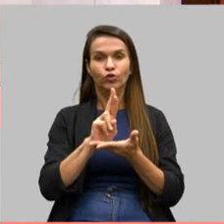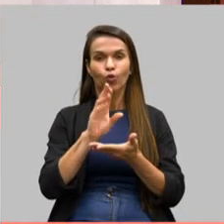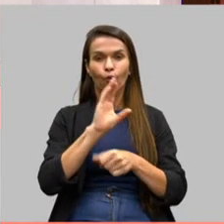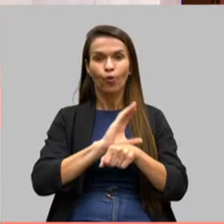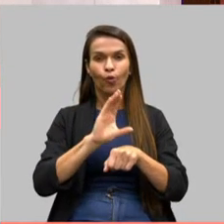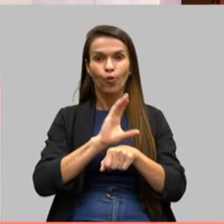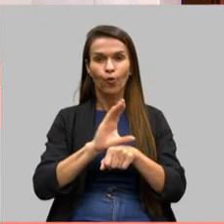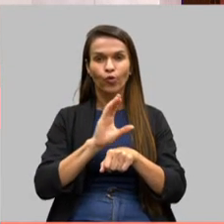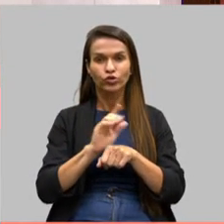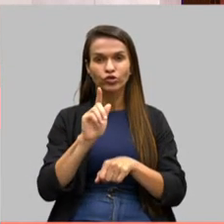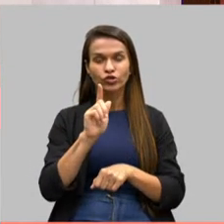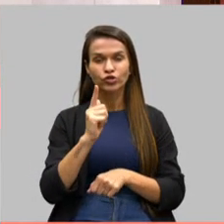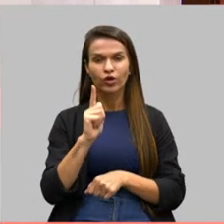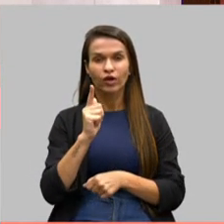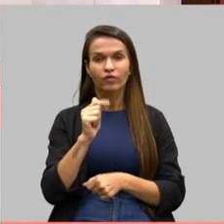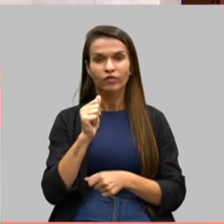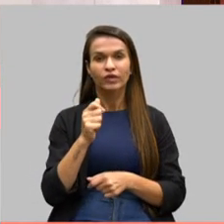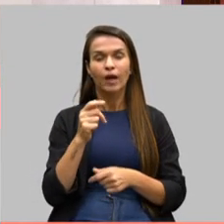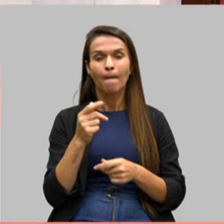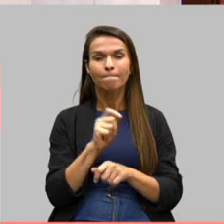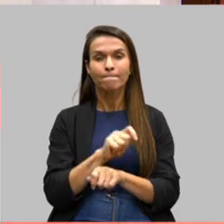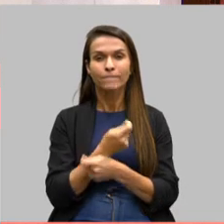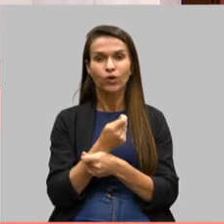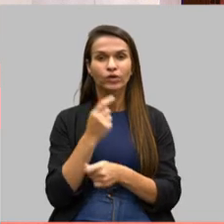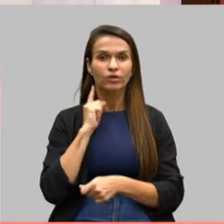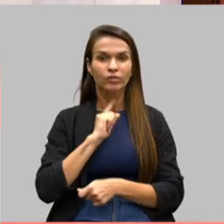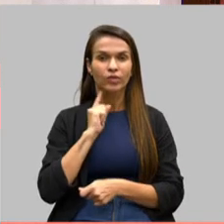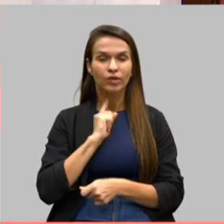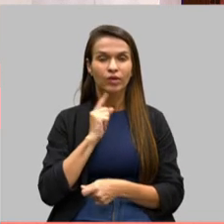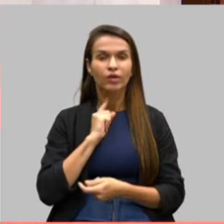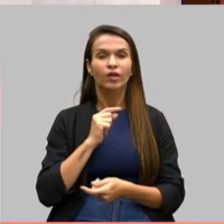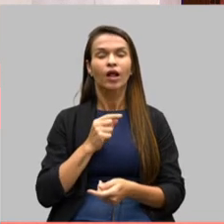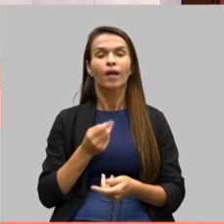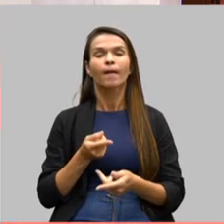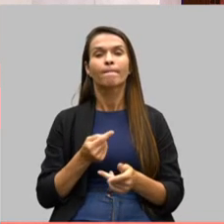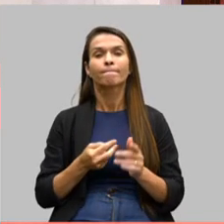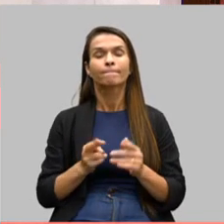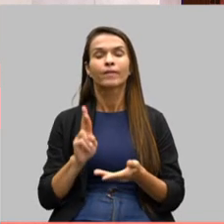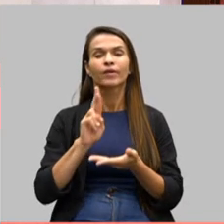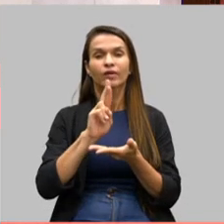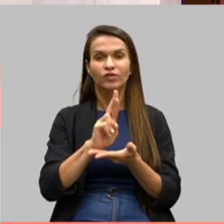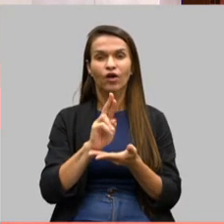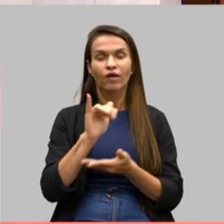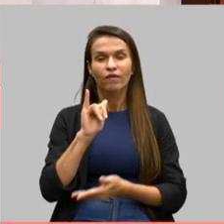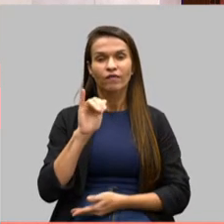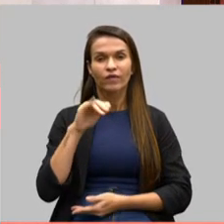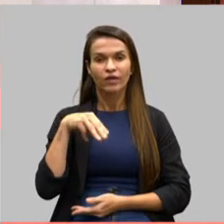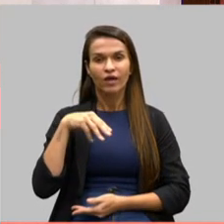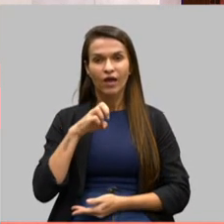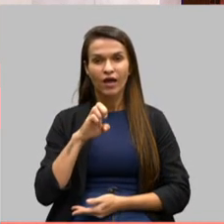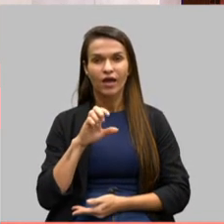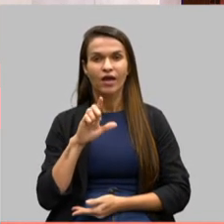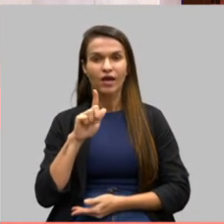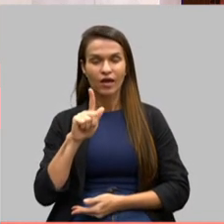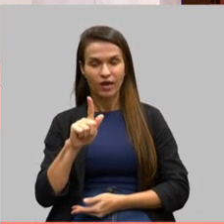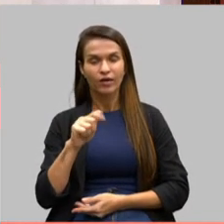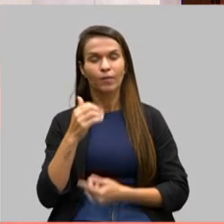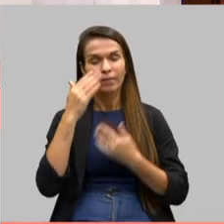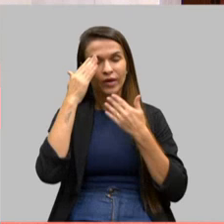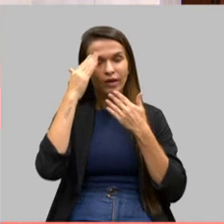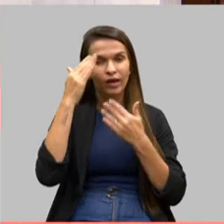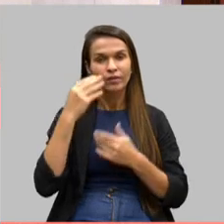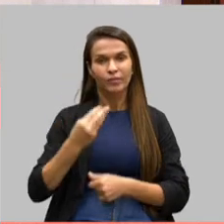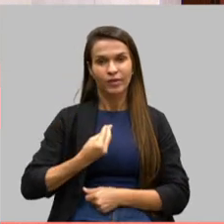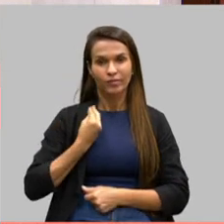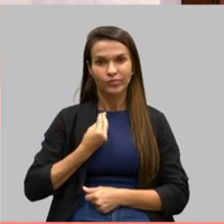PUC Minas, Flávia Viegas, representando a FIENG, Henrique Soares, representando também a FAENG. Obrigado pela presença. Com a